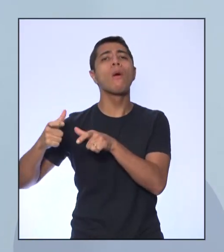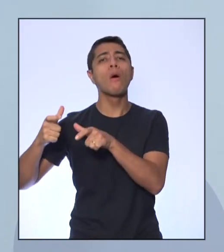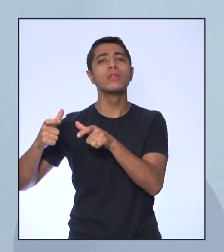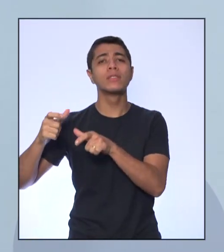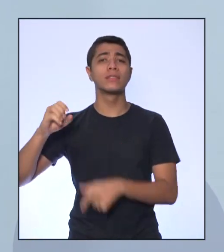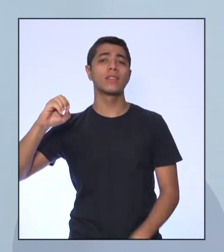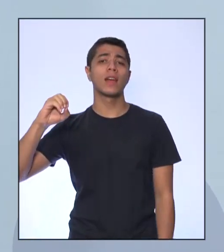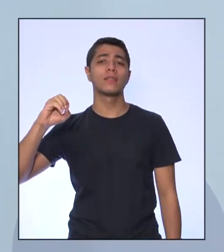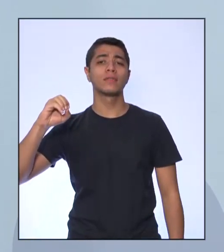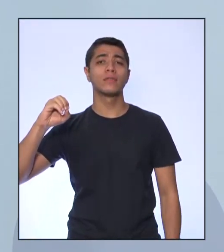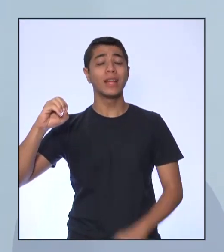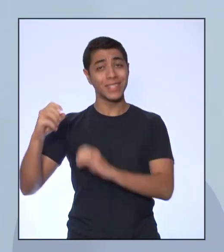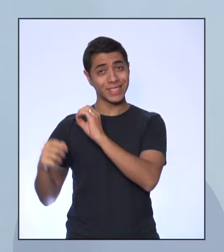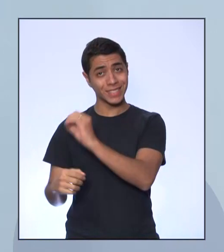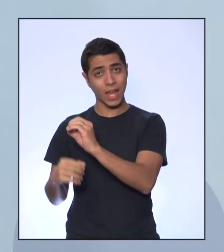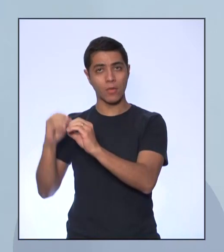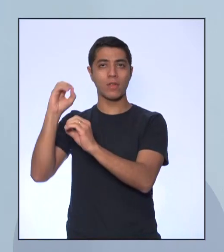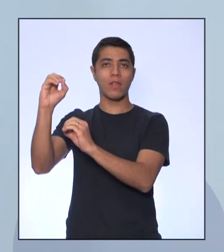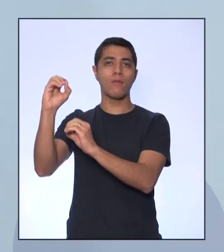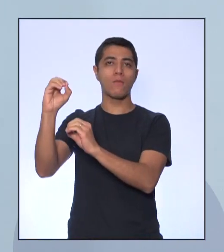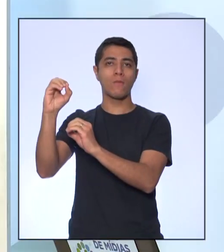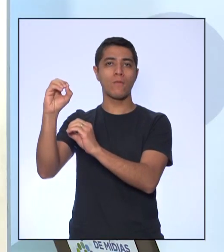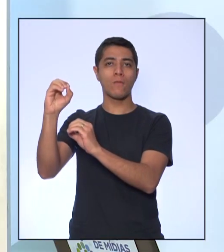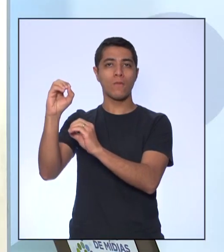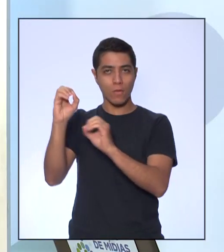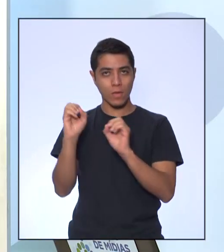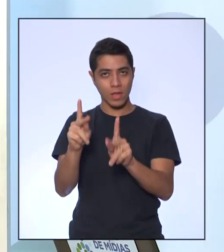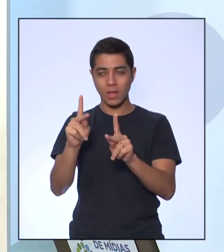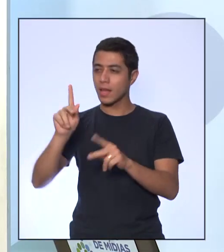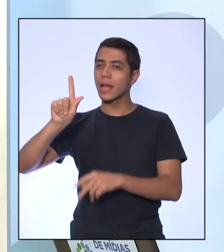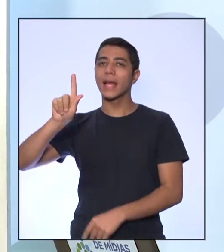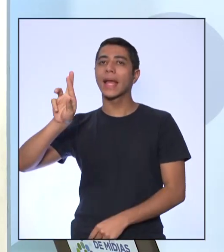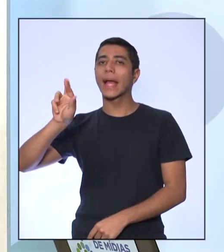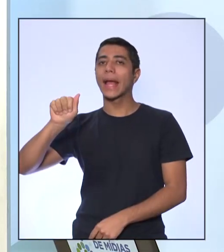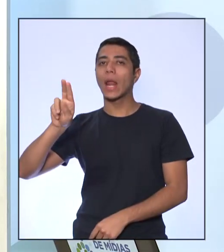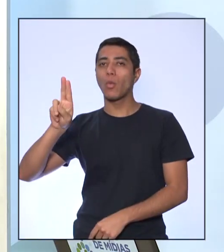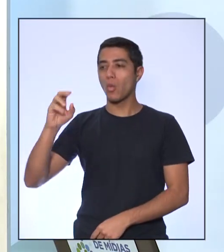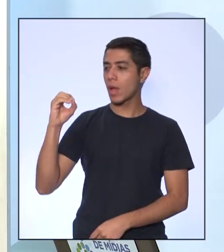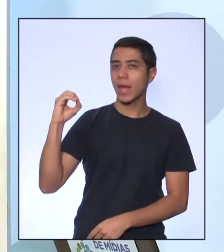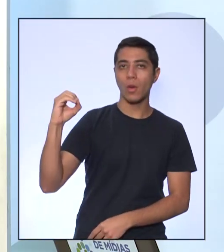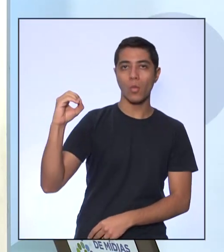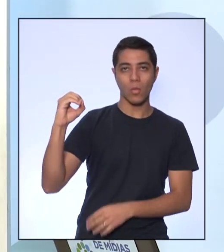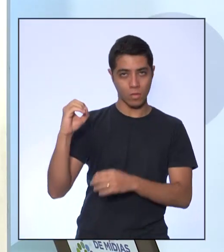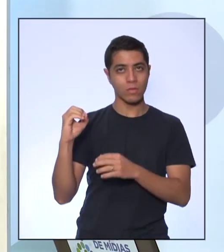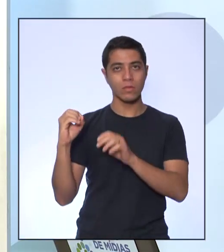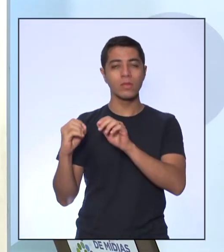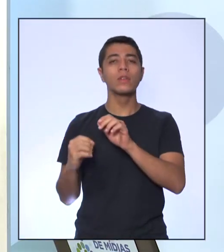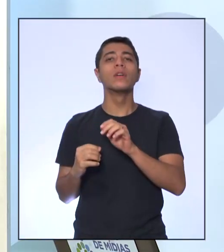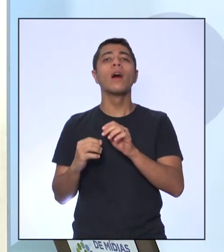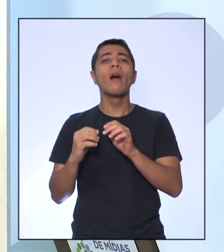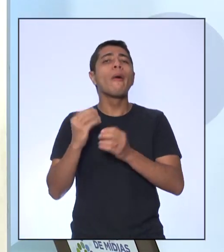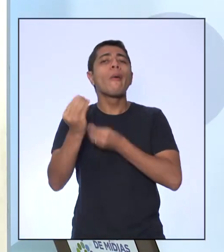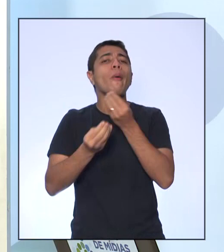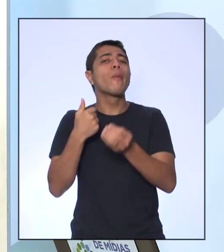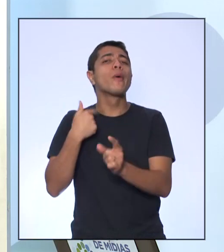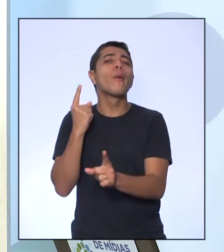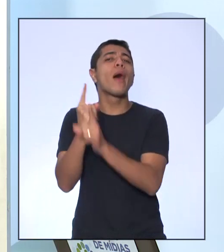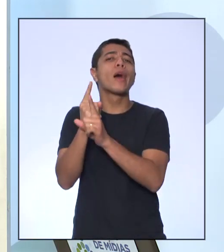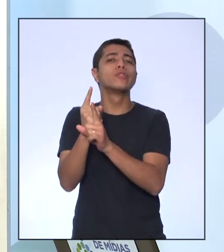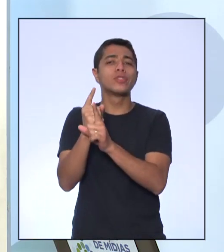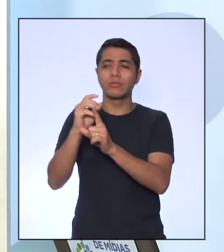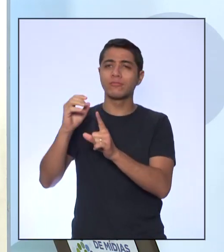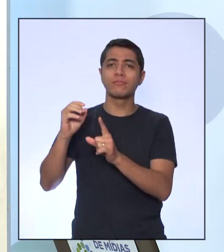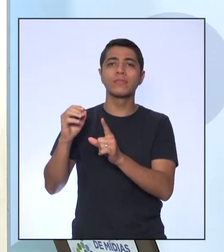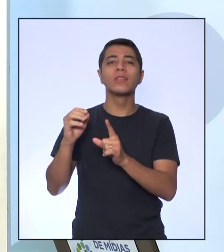eu vou ter minha reta tangente como que o identifica essa reta tangente ela tem uma definição simples